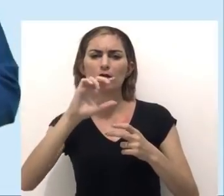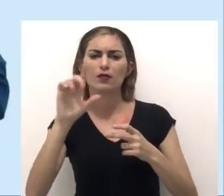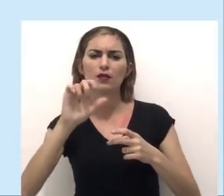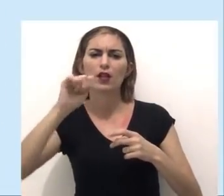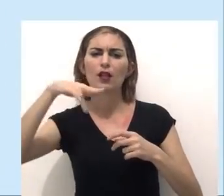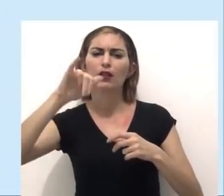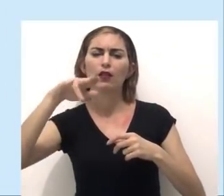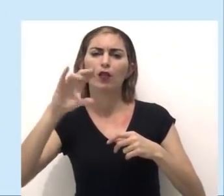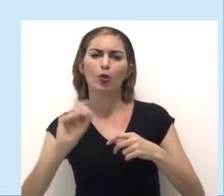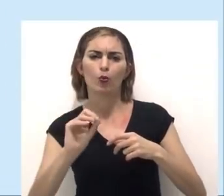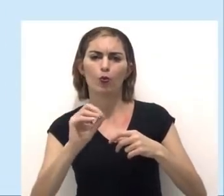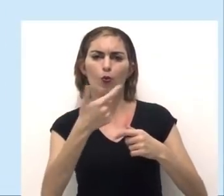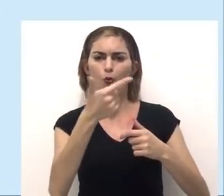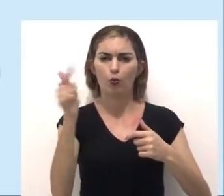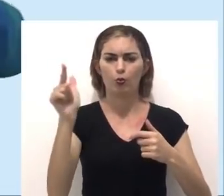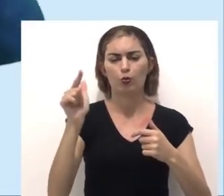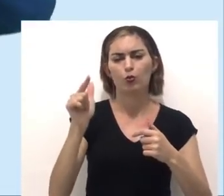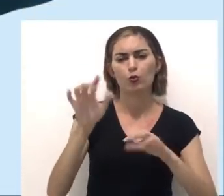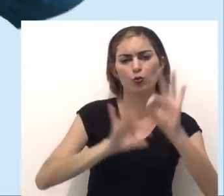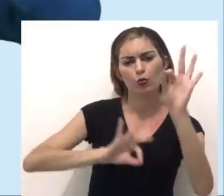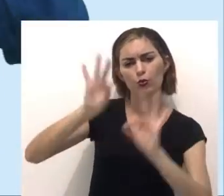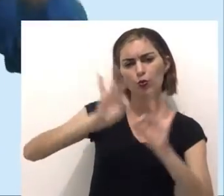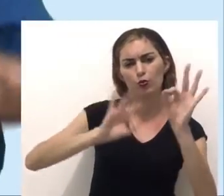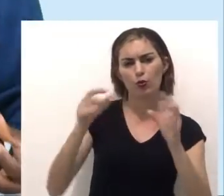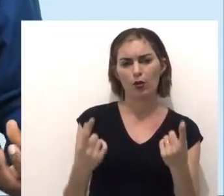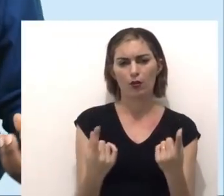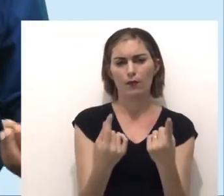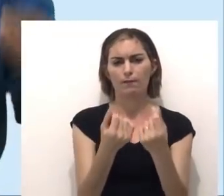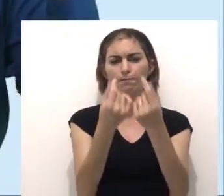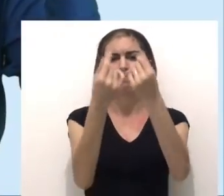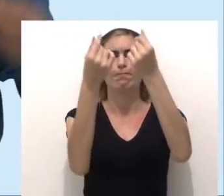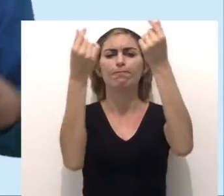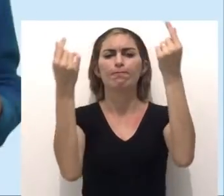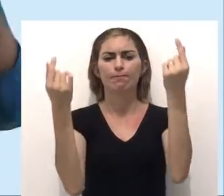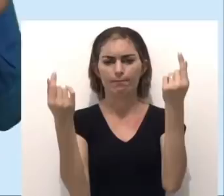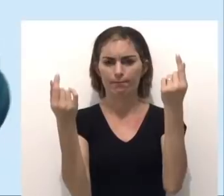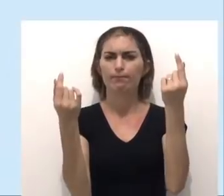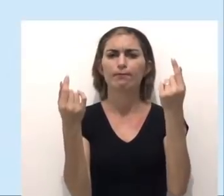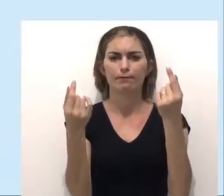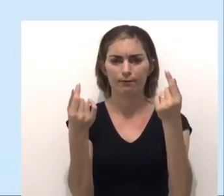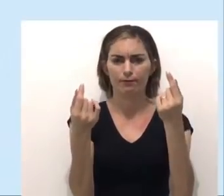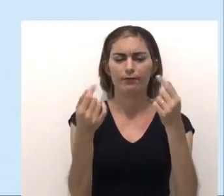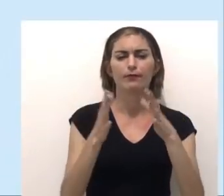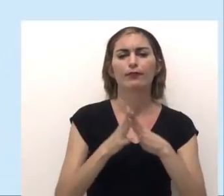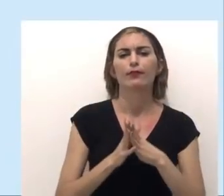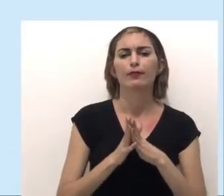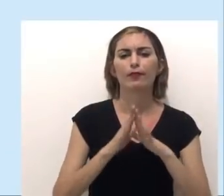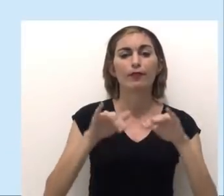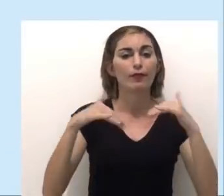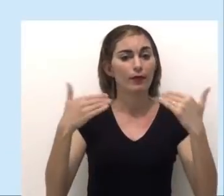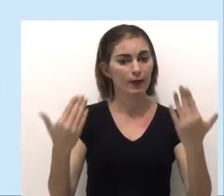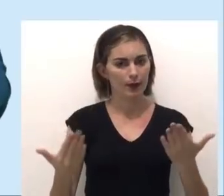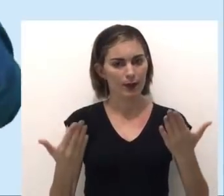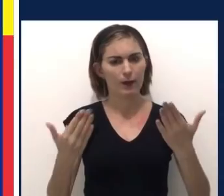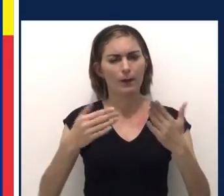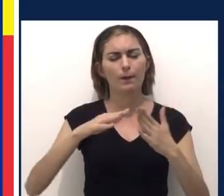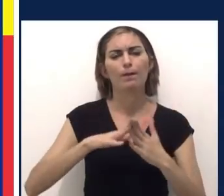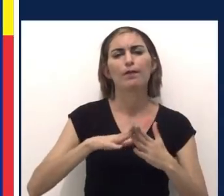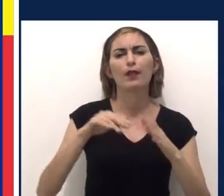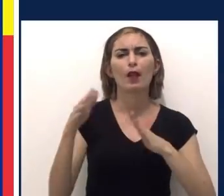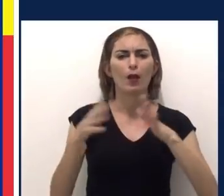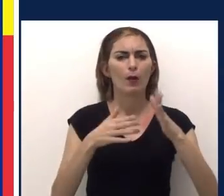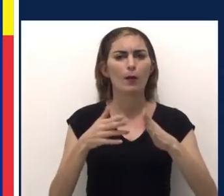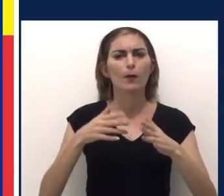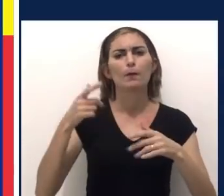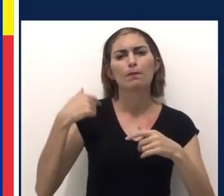Mazarin ficou encarregado de reestruturar a economia francesa. Isso. Então,